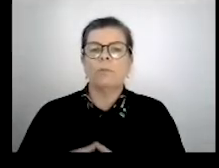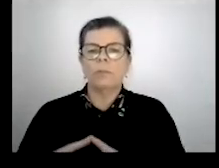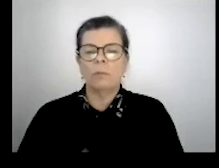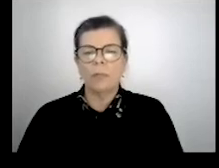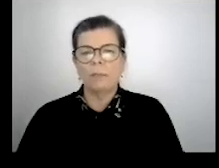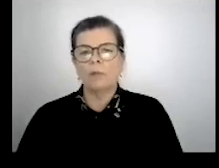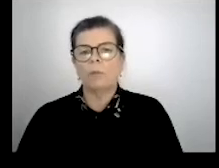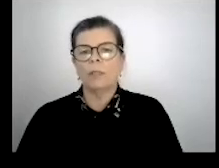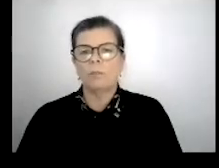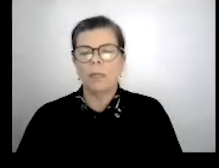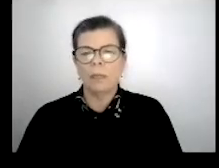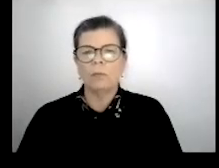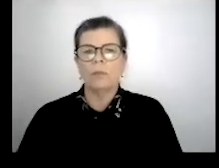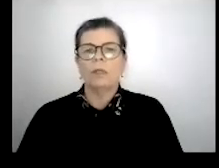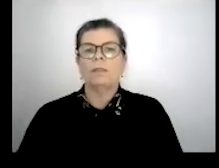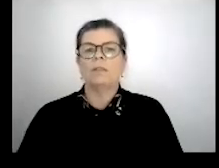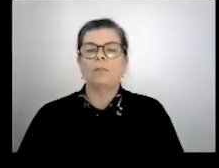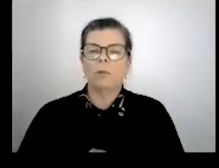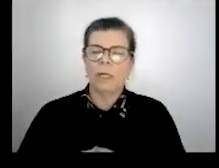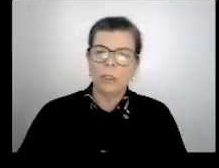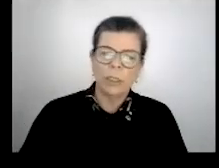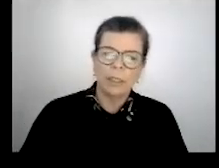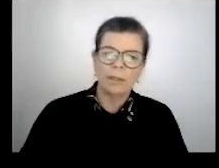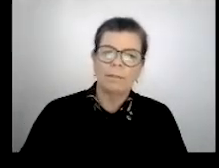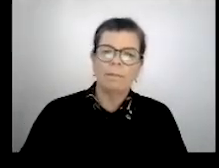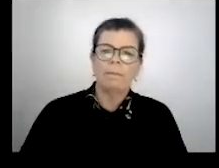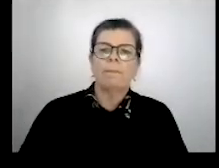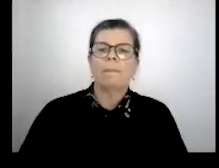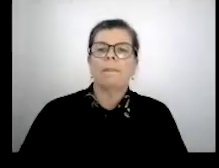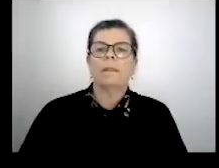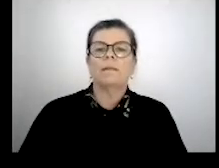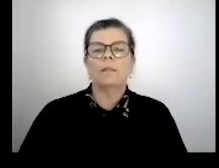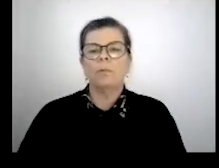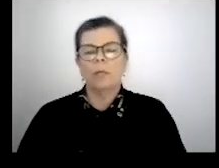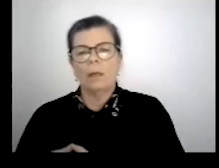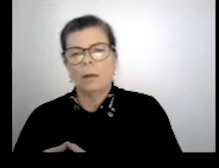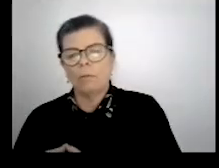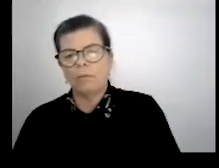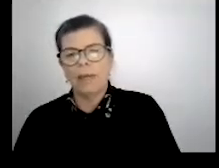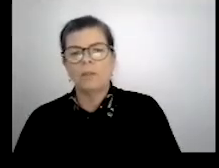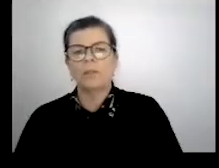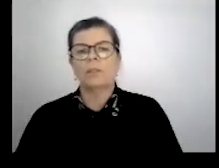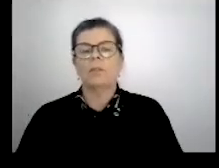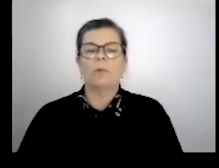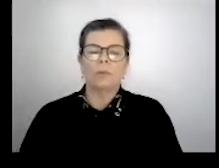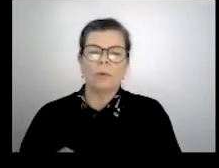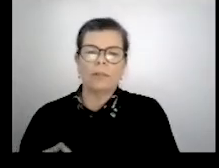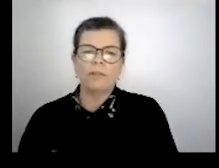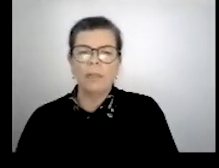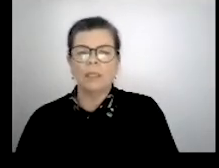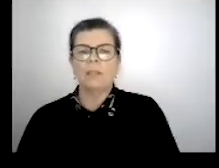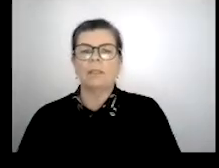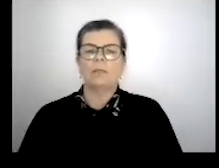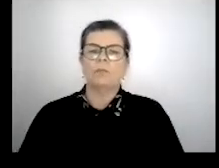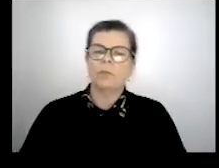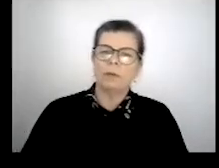Se simula também os procedimentos, se simula o raio-x, se simula o FAST, se simula a